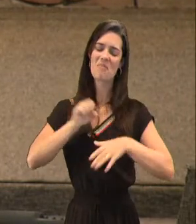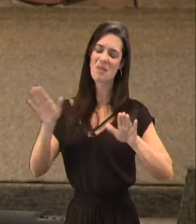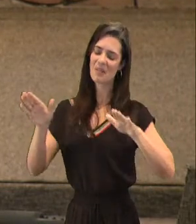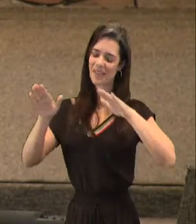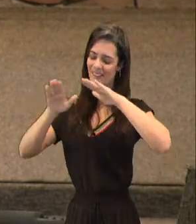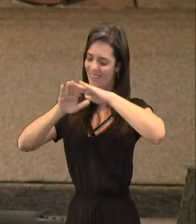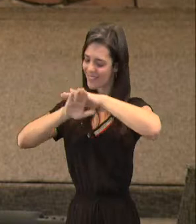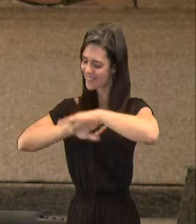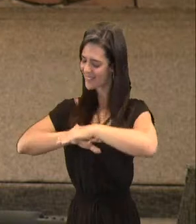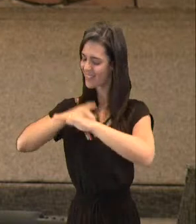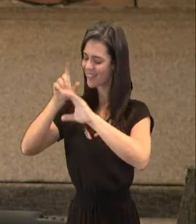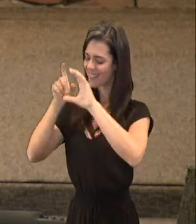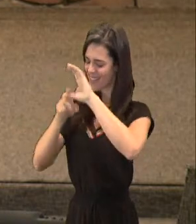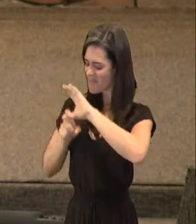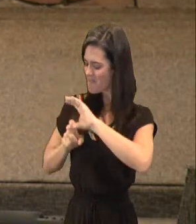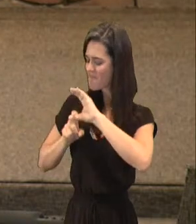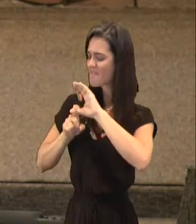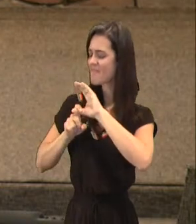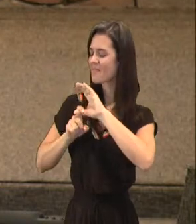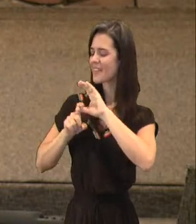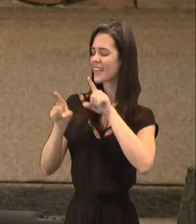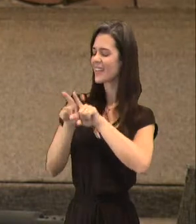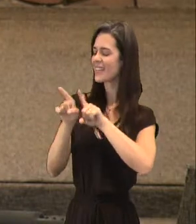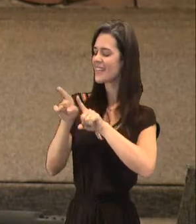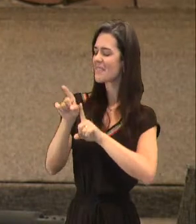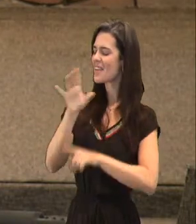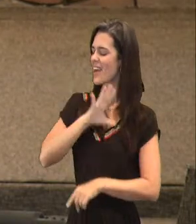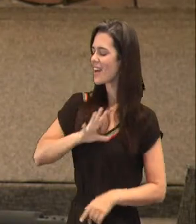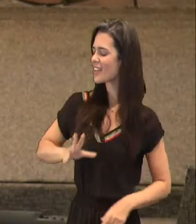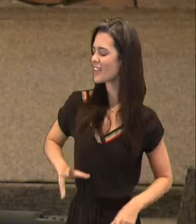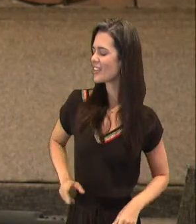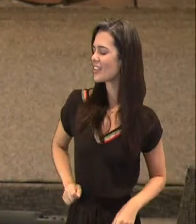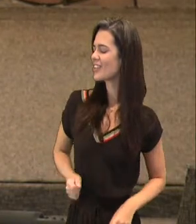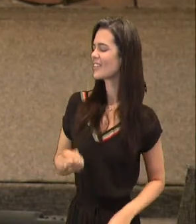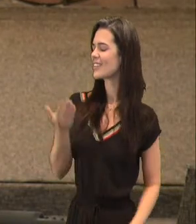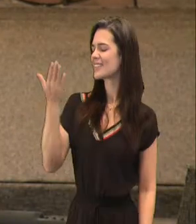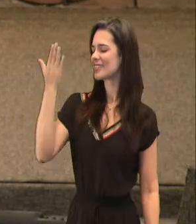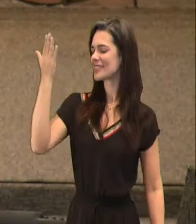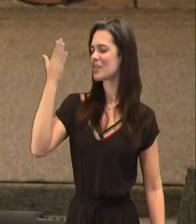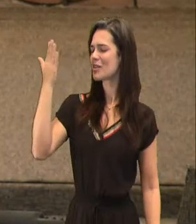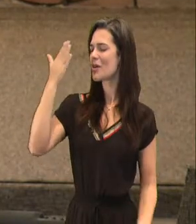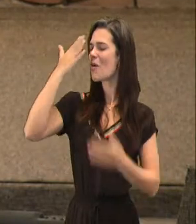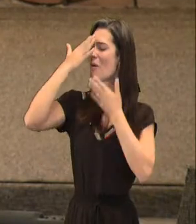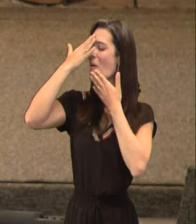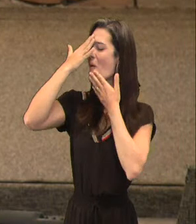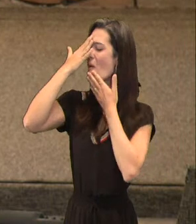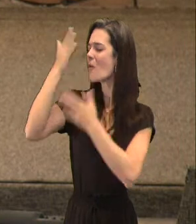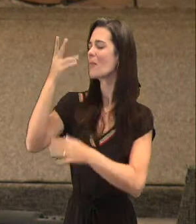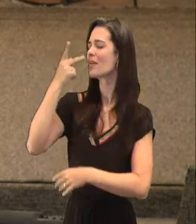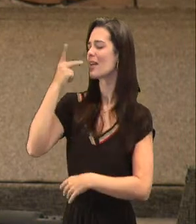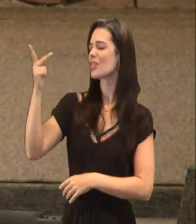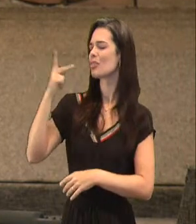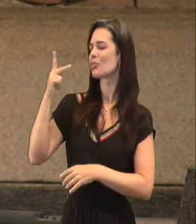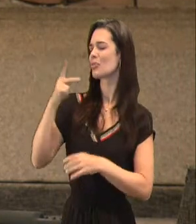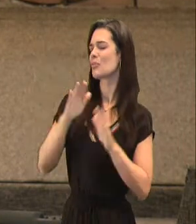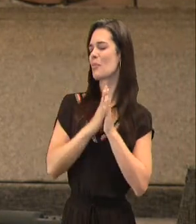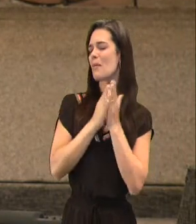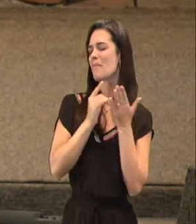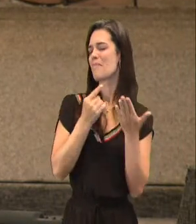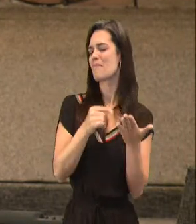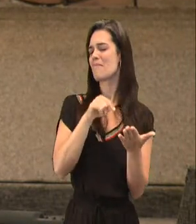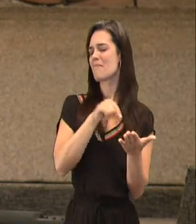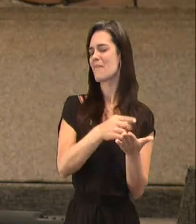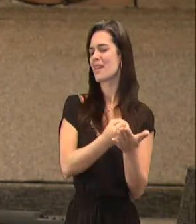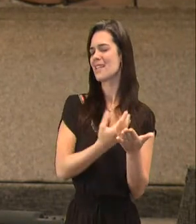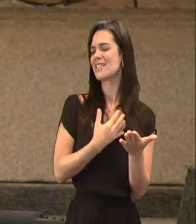nossa dependência, na nossa adoração a Ti. Obrigado, Deus, pela Tua palavra que tanto nos ensina,